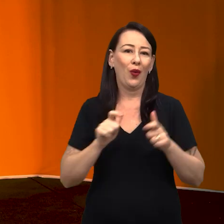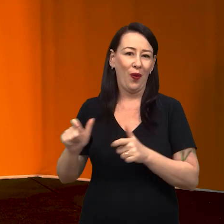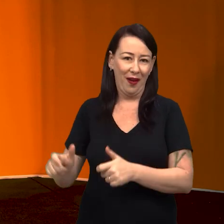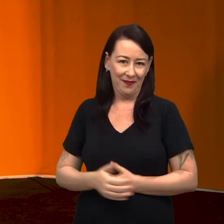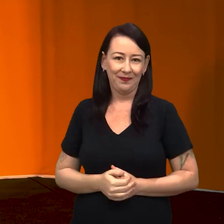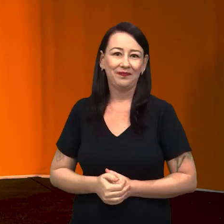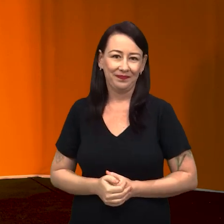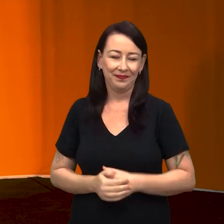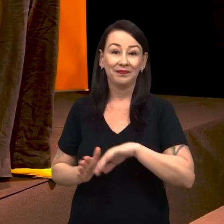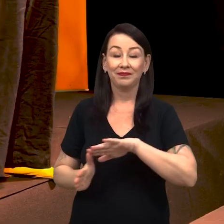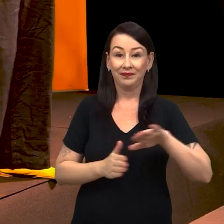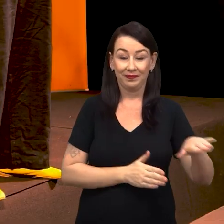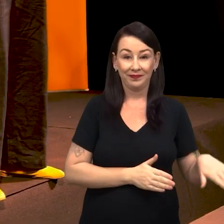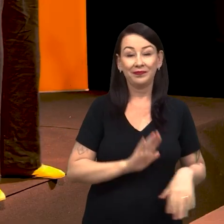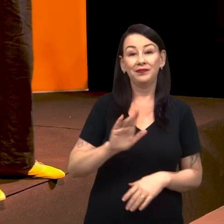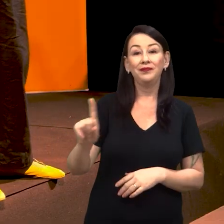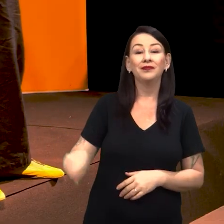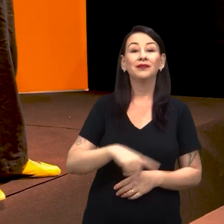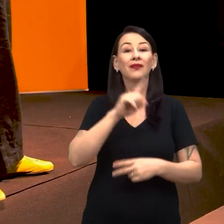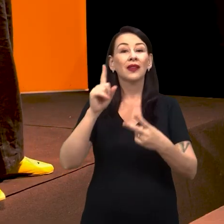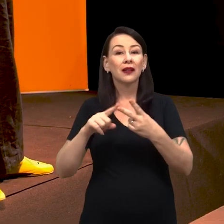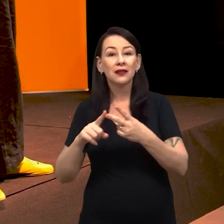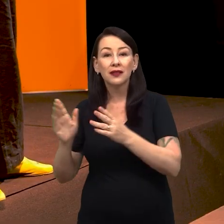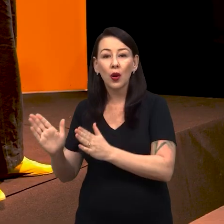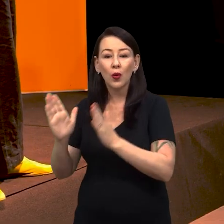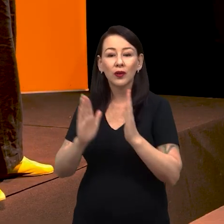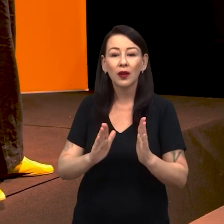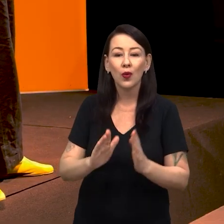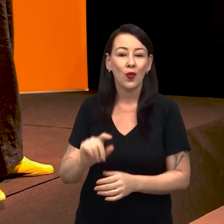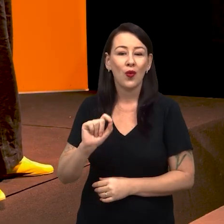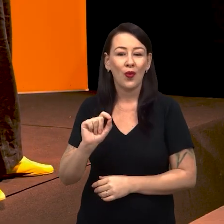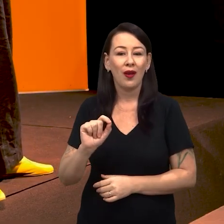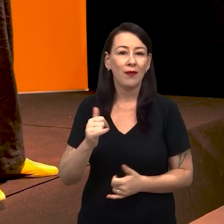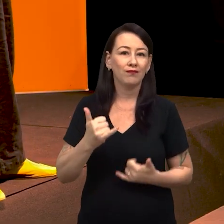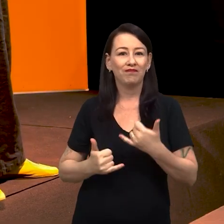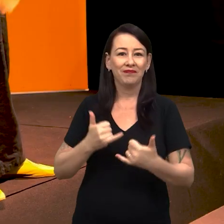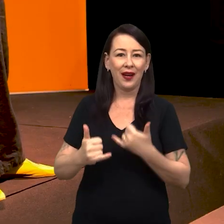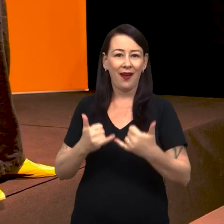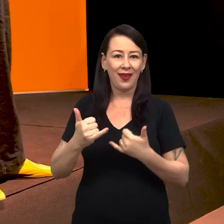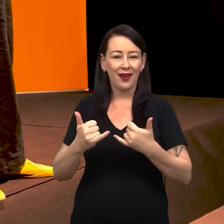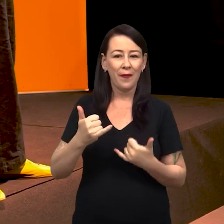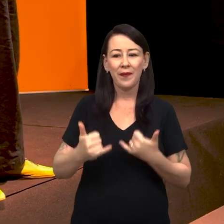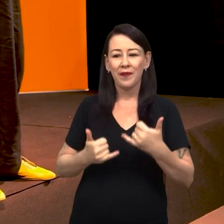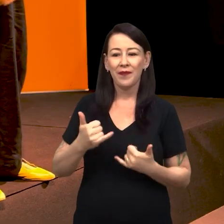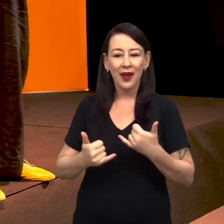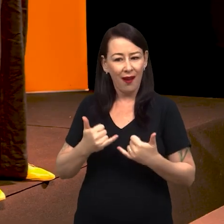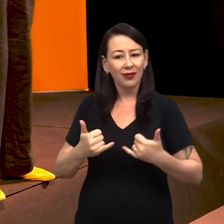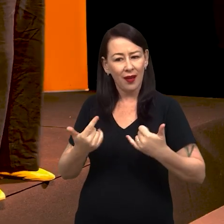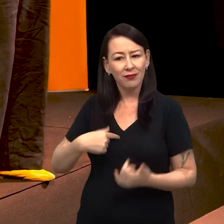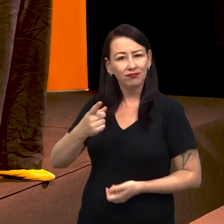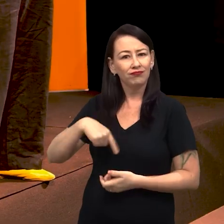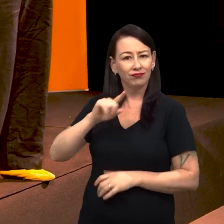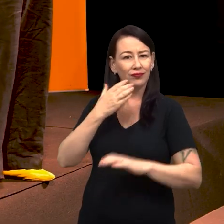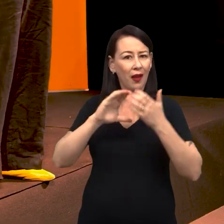cada lugar. A segunda estação da cultura da infância são os brincos, as brincadeiras de colo,